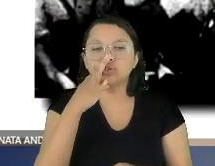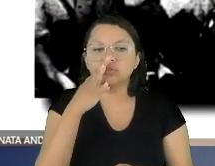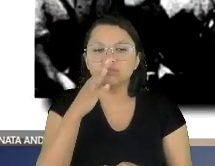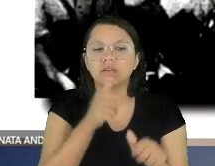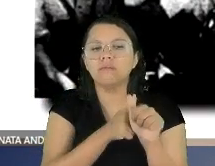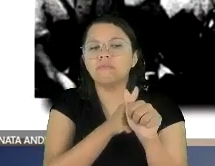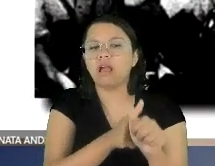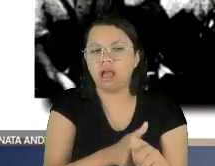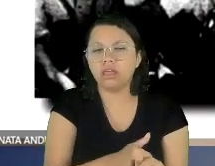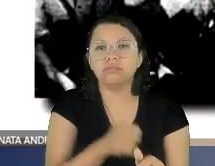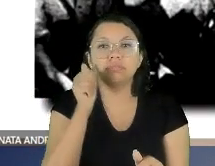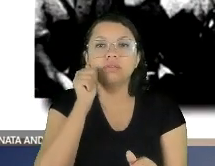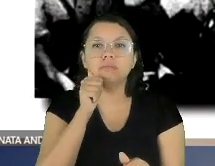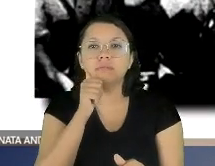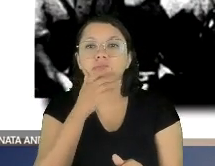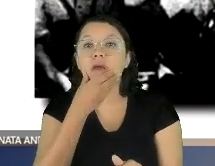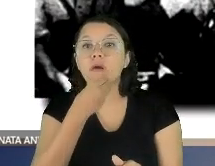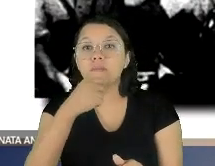Passaram-se 16 anos